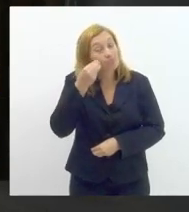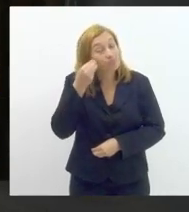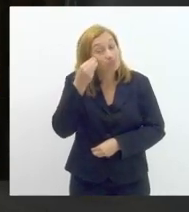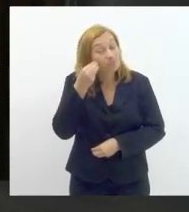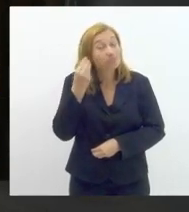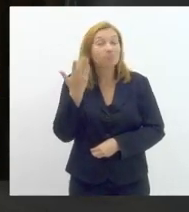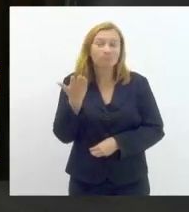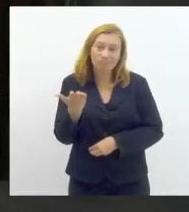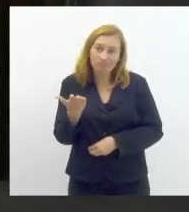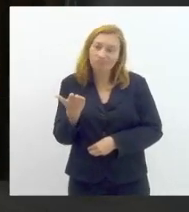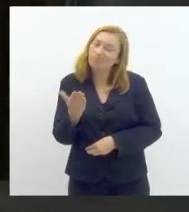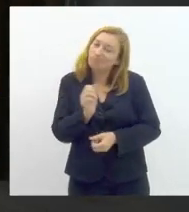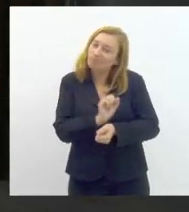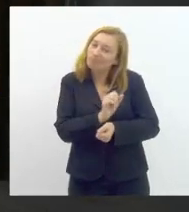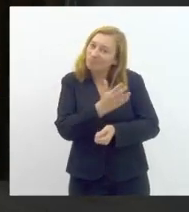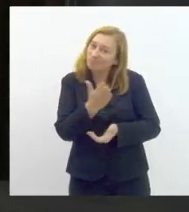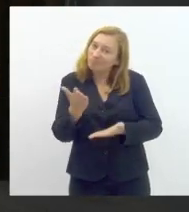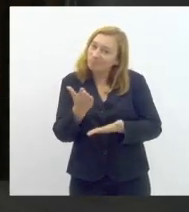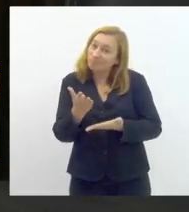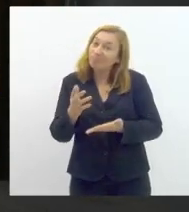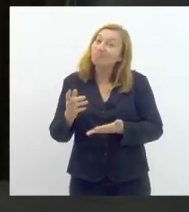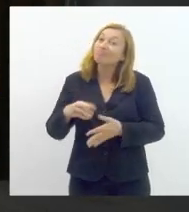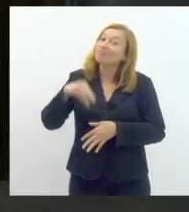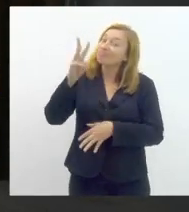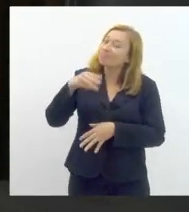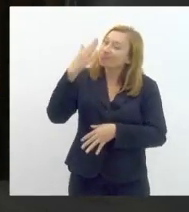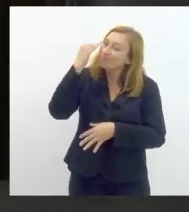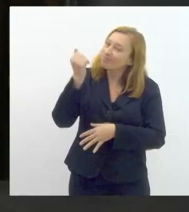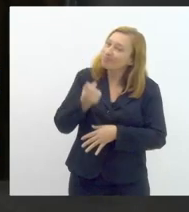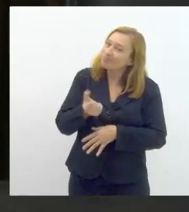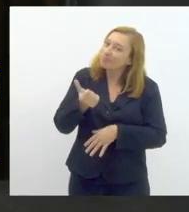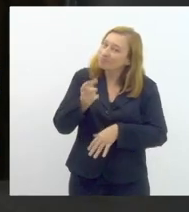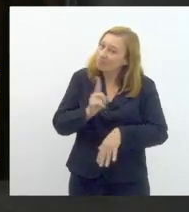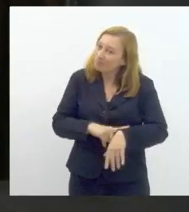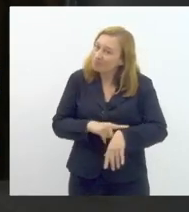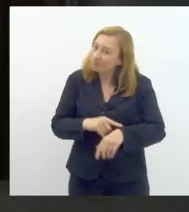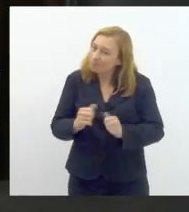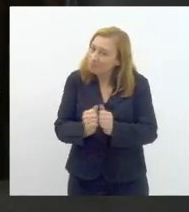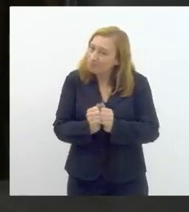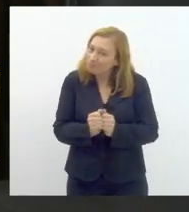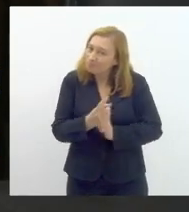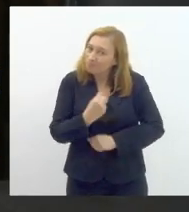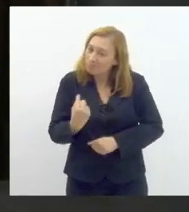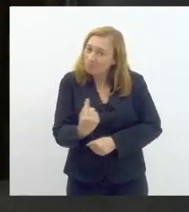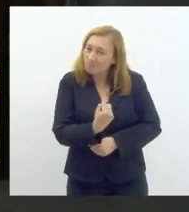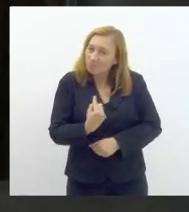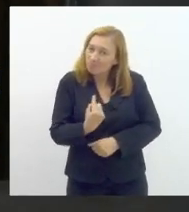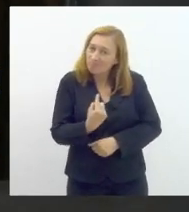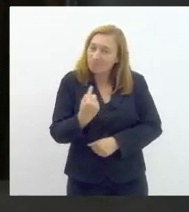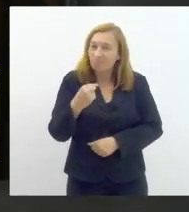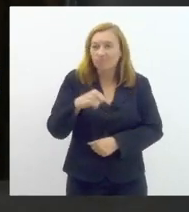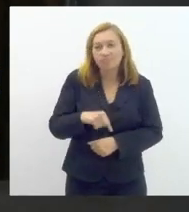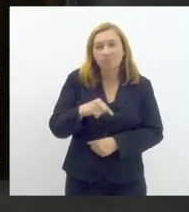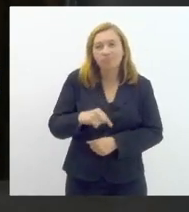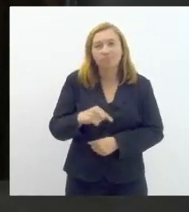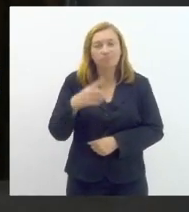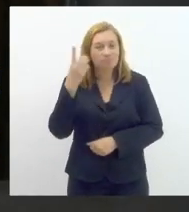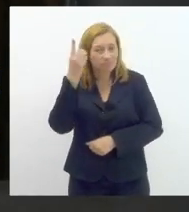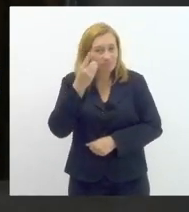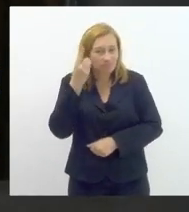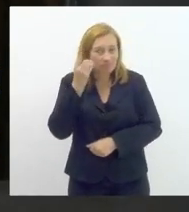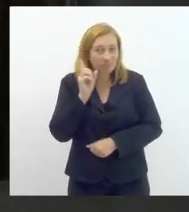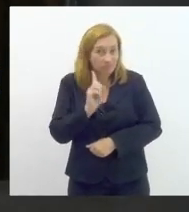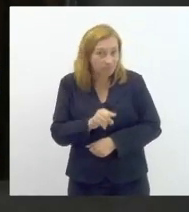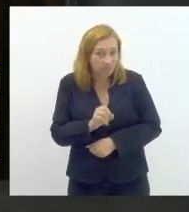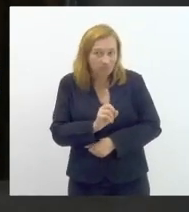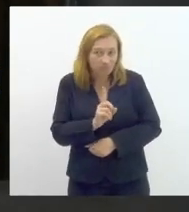espera que vocês possam, quem sabe, daqui a pouco, estar conosco aqui como parlamentar,